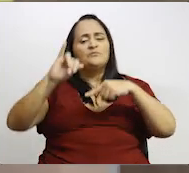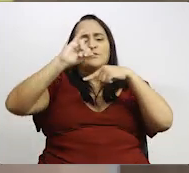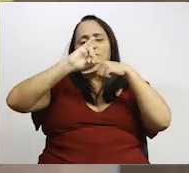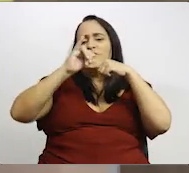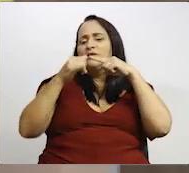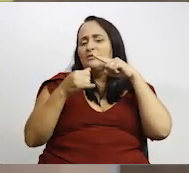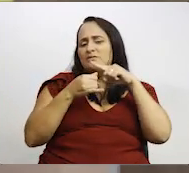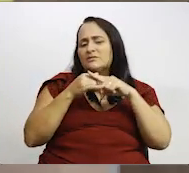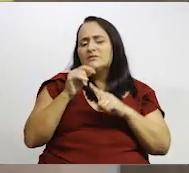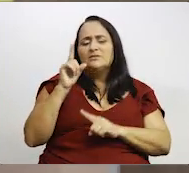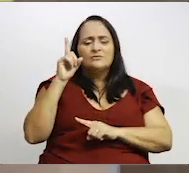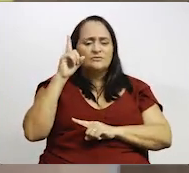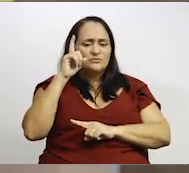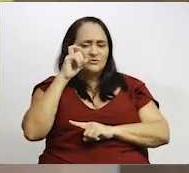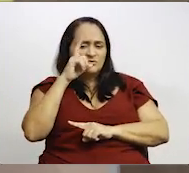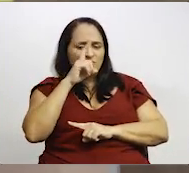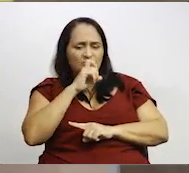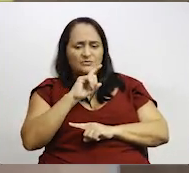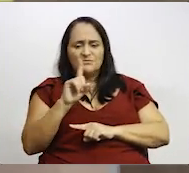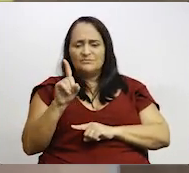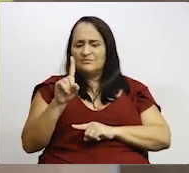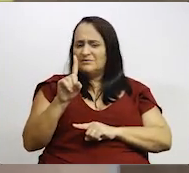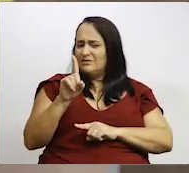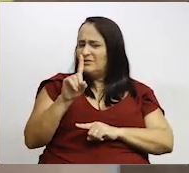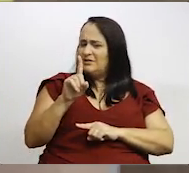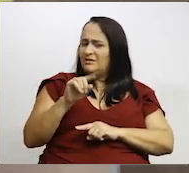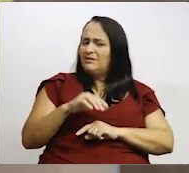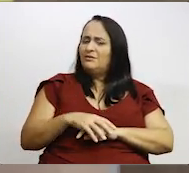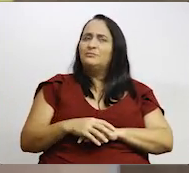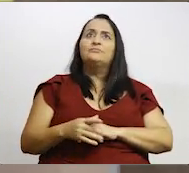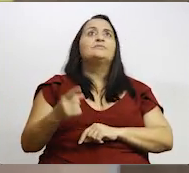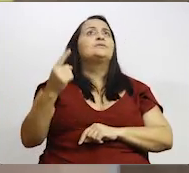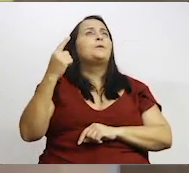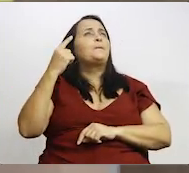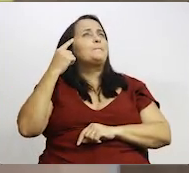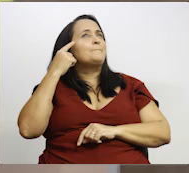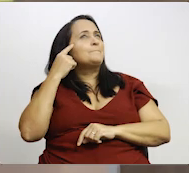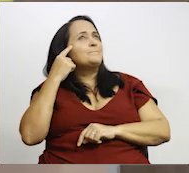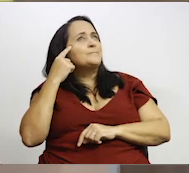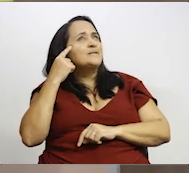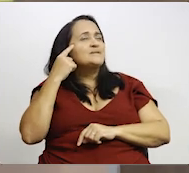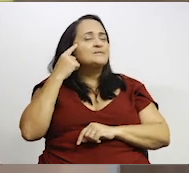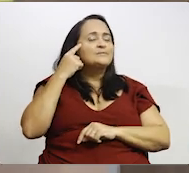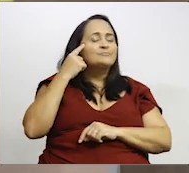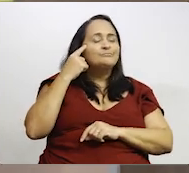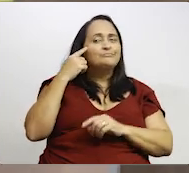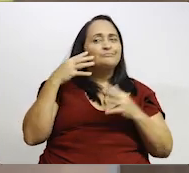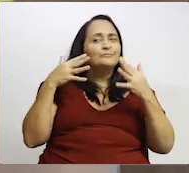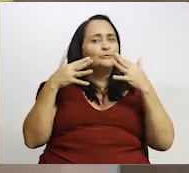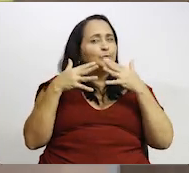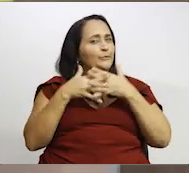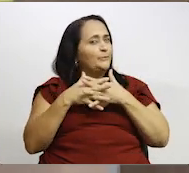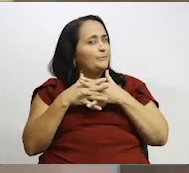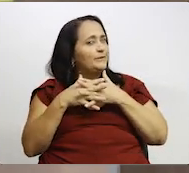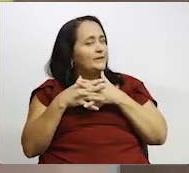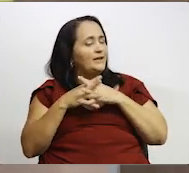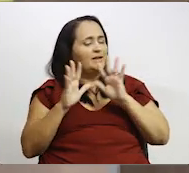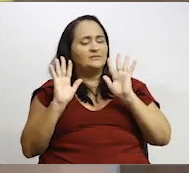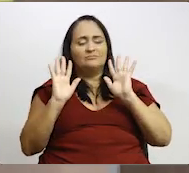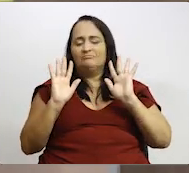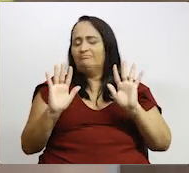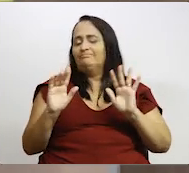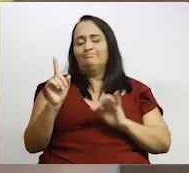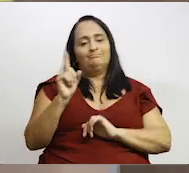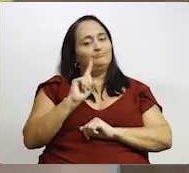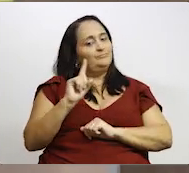não. Até a gente pensou que ia ser mais complicado, mas fração é